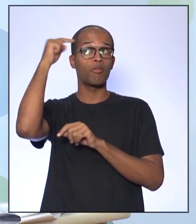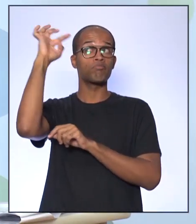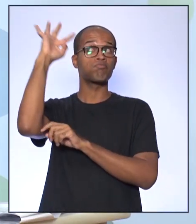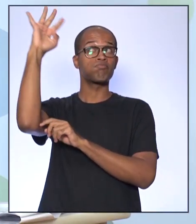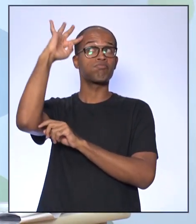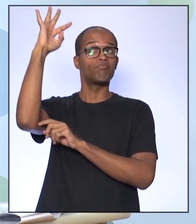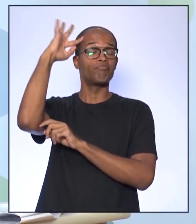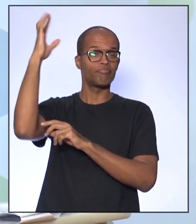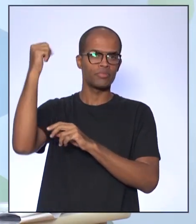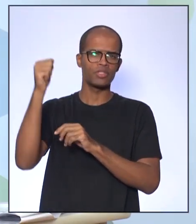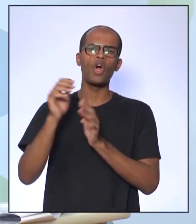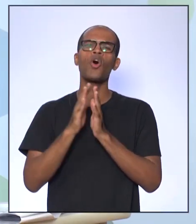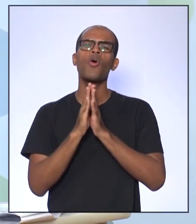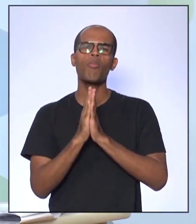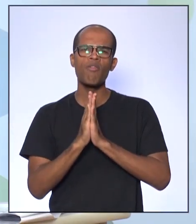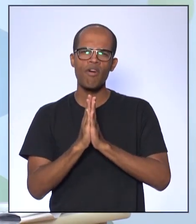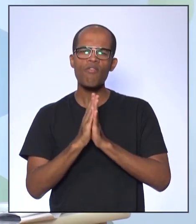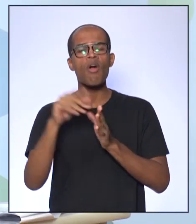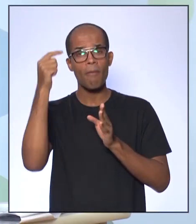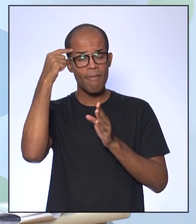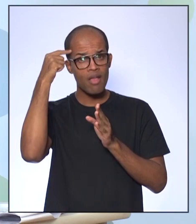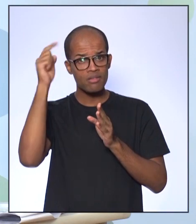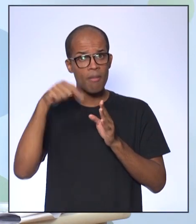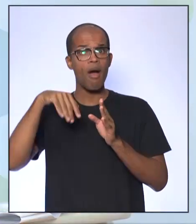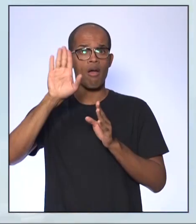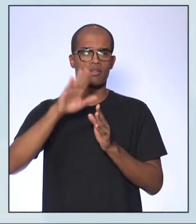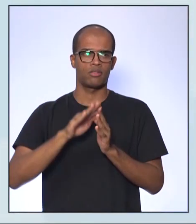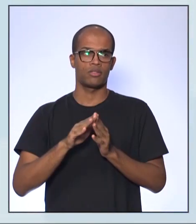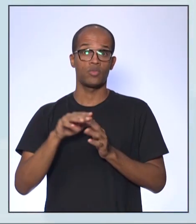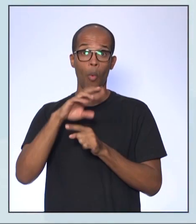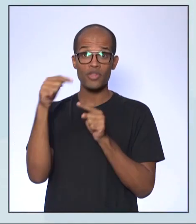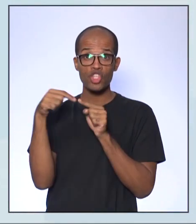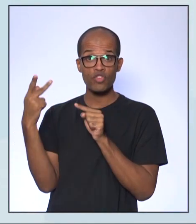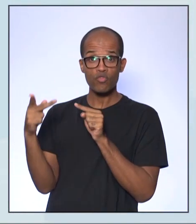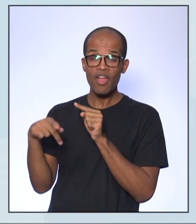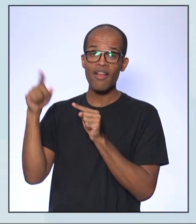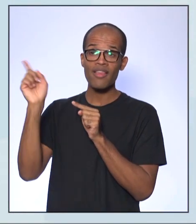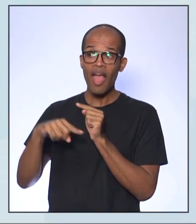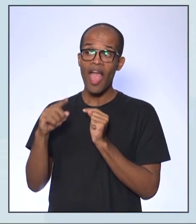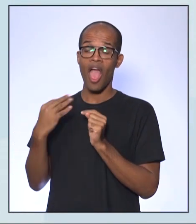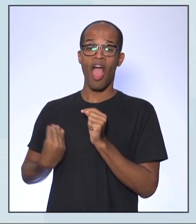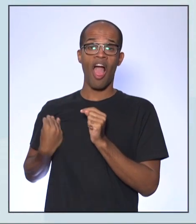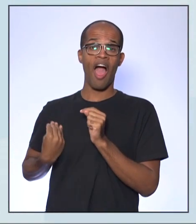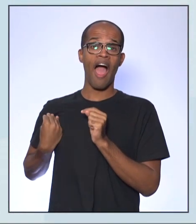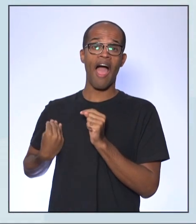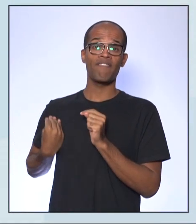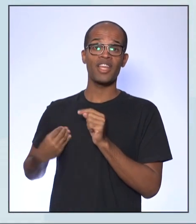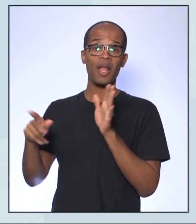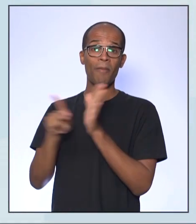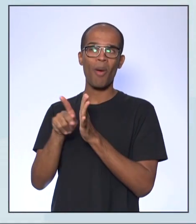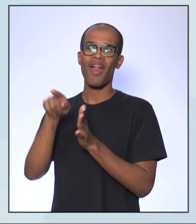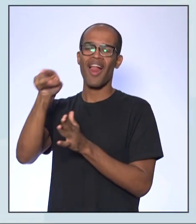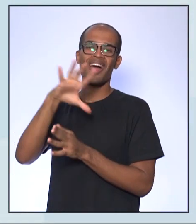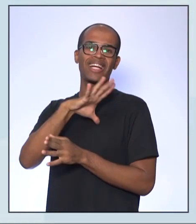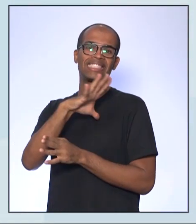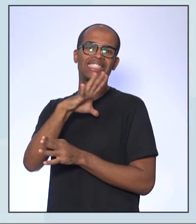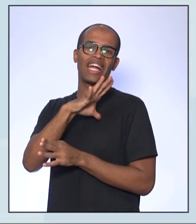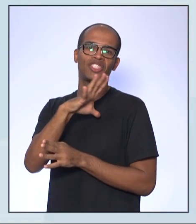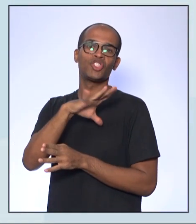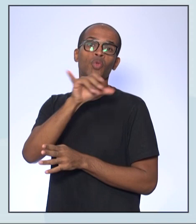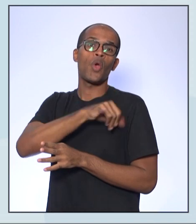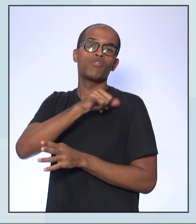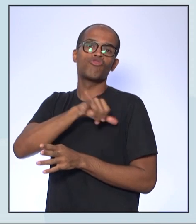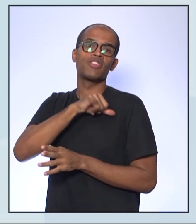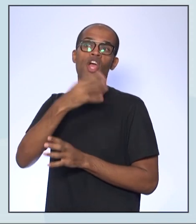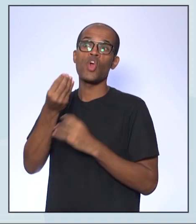Então, por favor, pensem um pouquinho mais nisso. O objetivo dele foi trazer um aspecto da vida cotidiana do estado do Rio de Janeiro, ou da cidade do Rio de